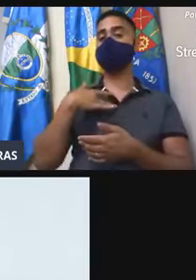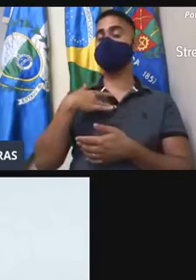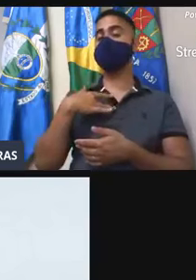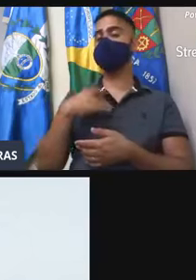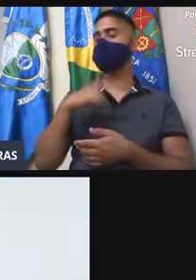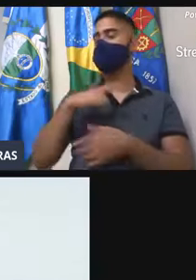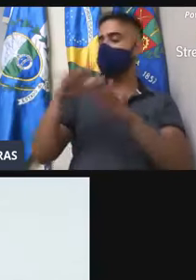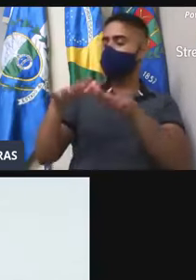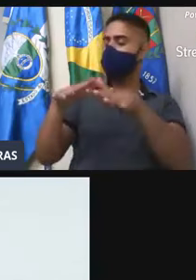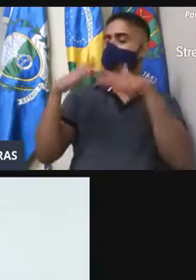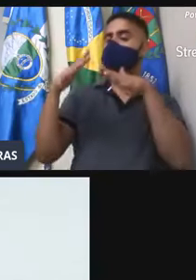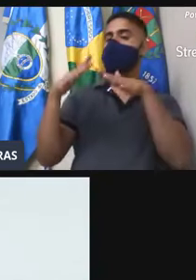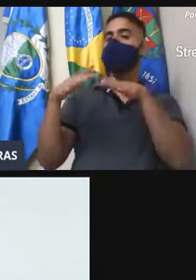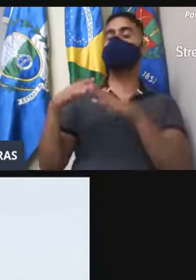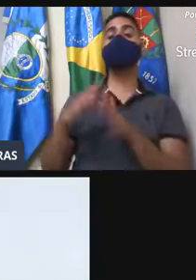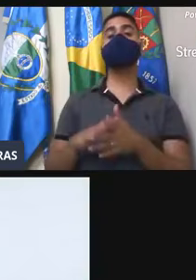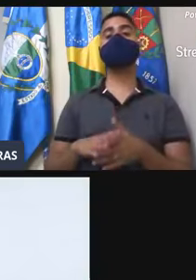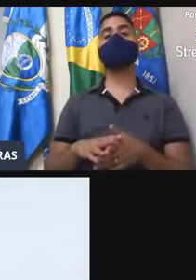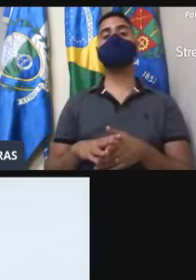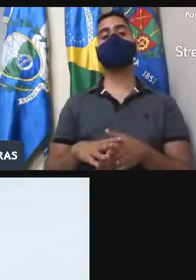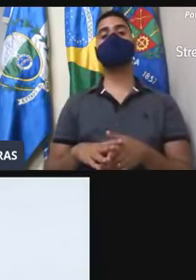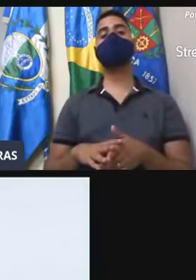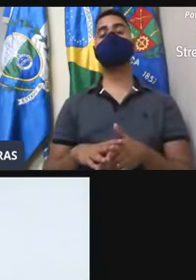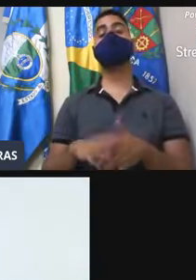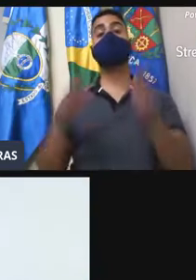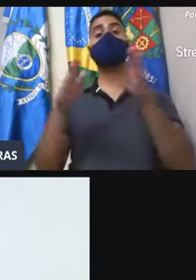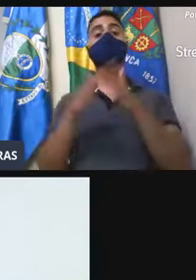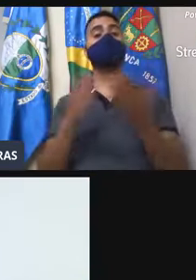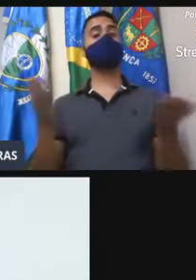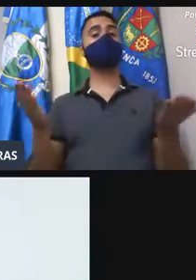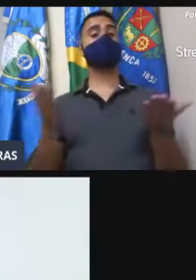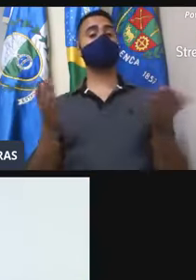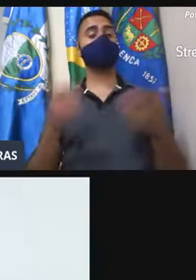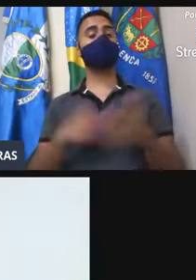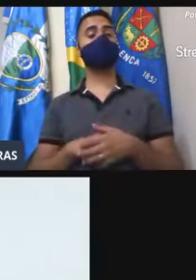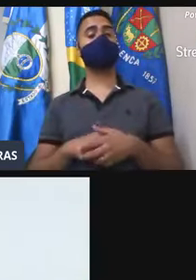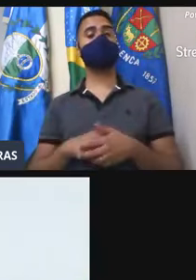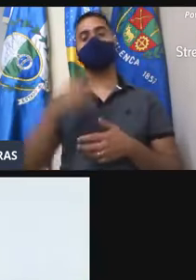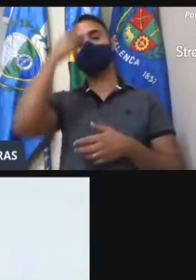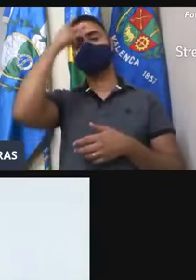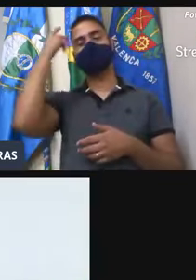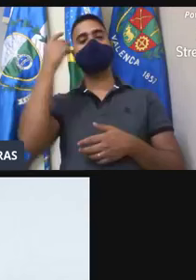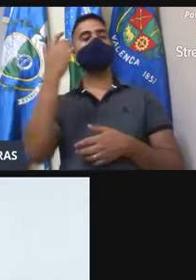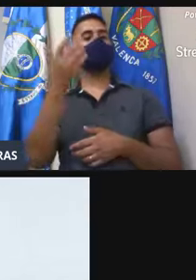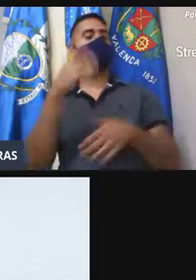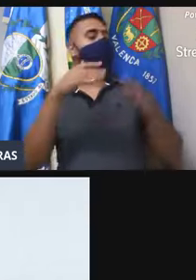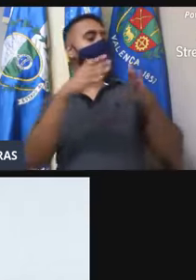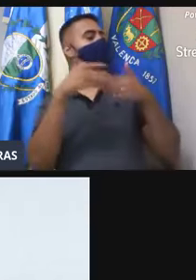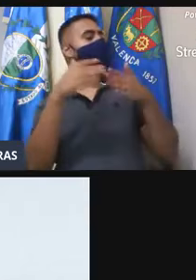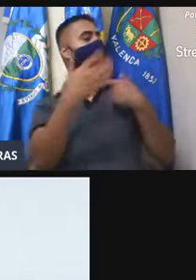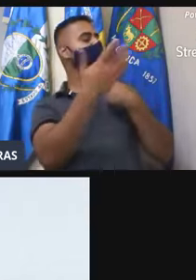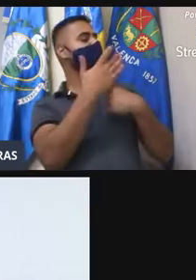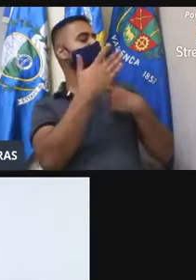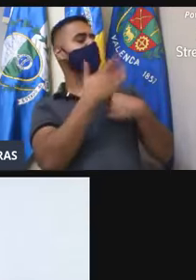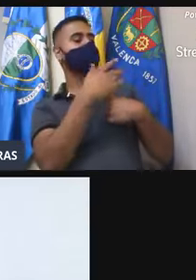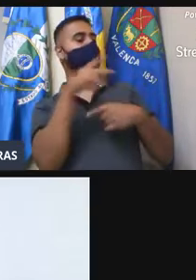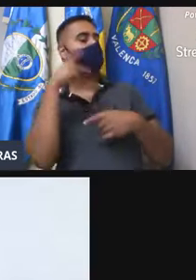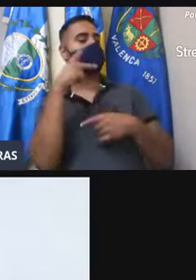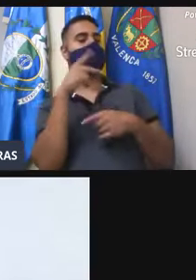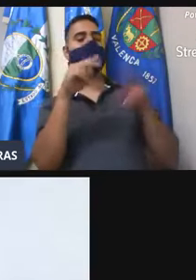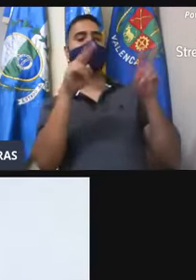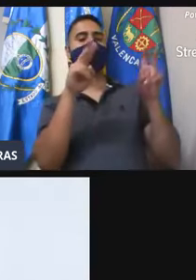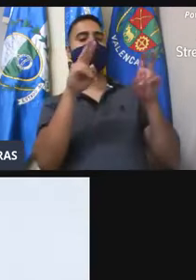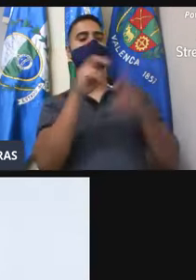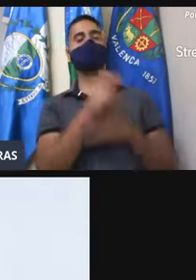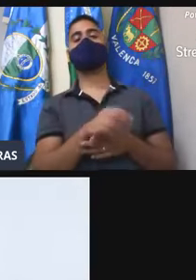aí a essa nossa reivindicação aí, das pessoas que procuram essa vereadora e traz aí essa questão